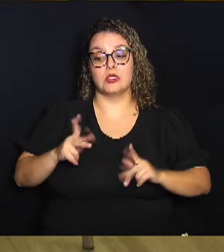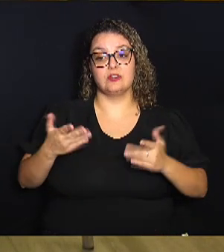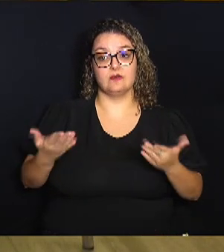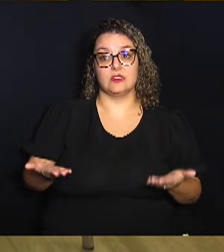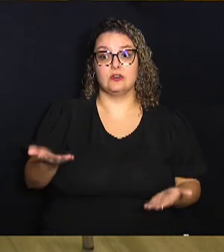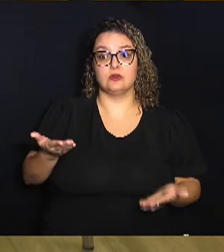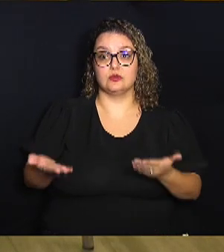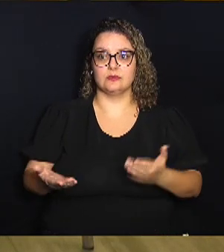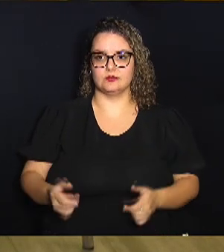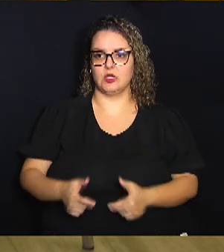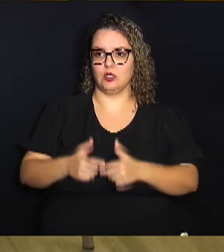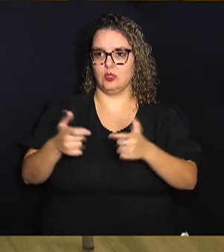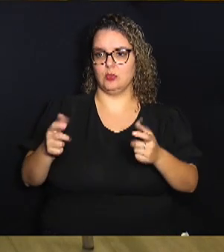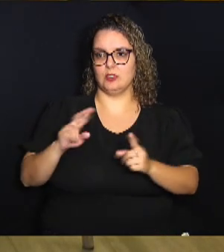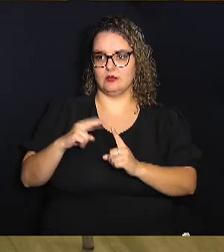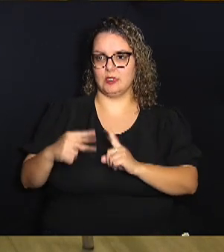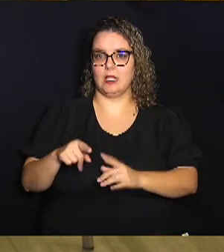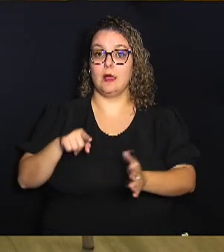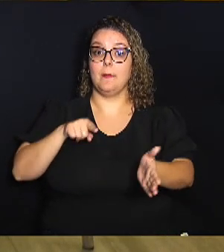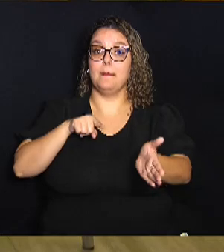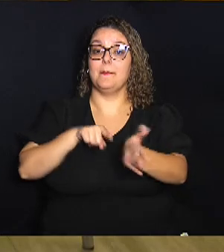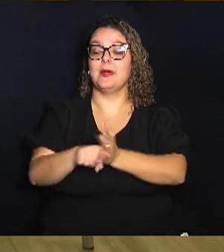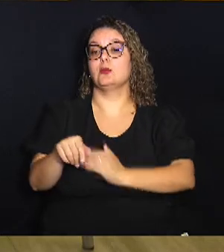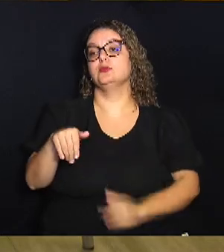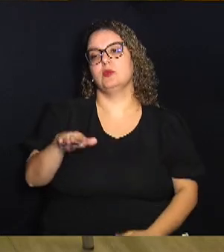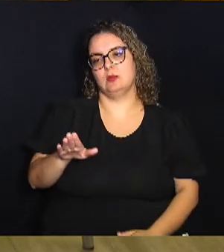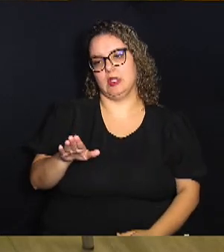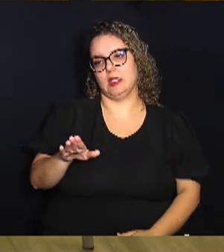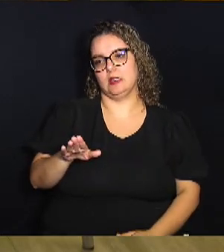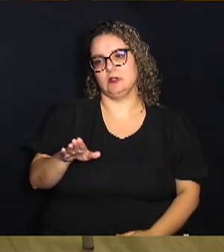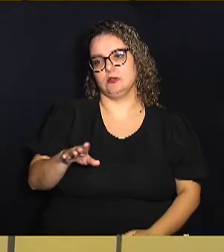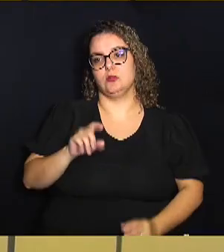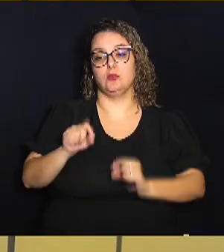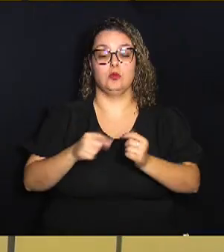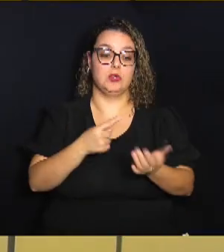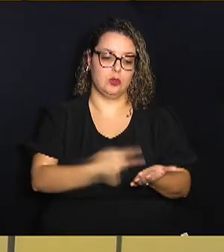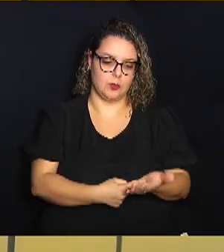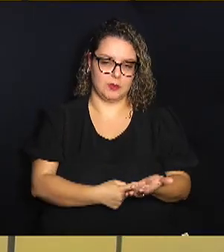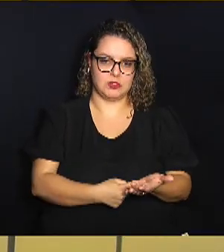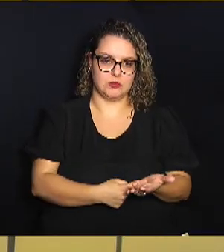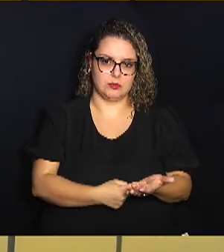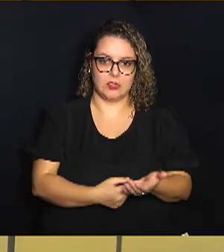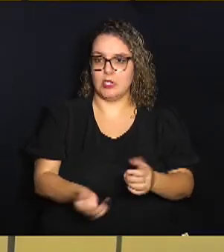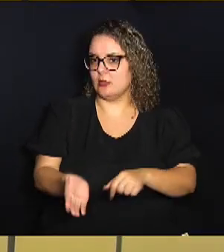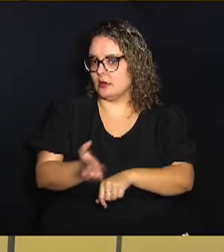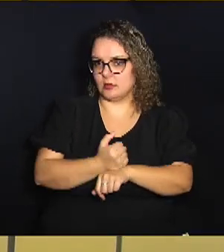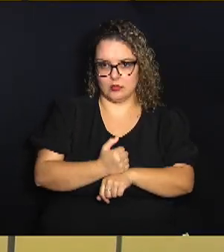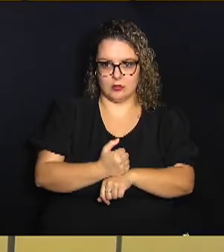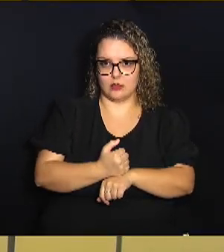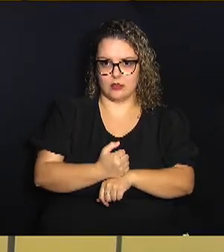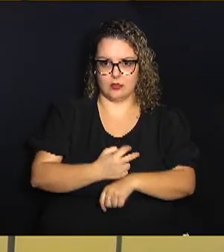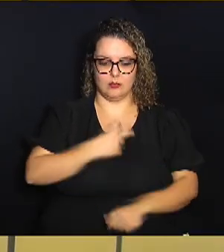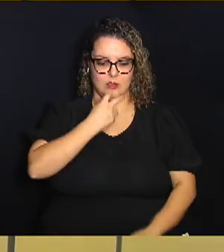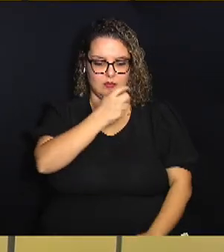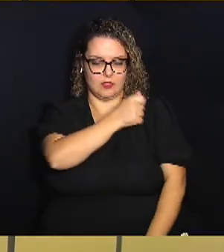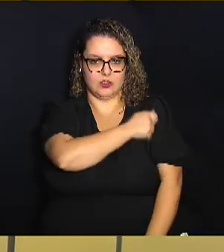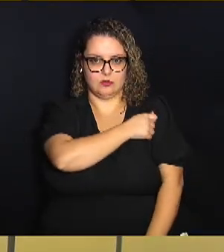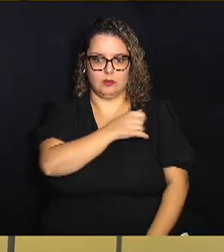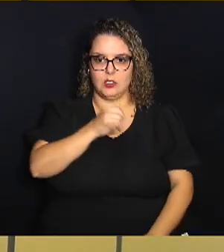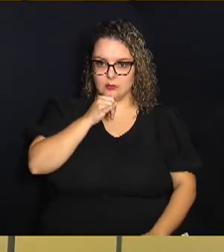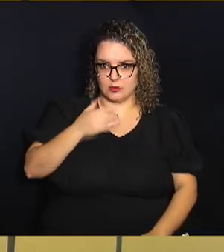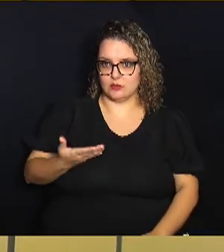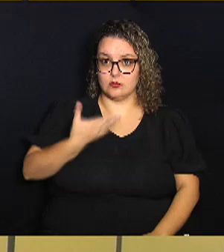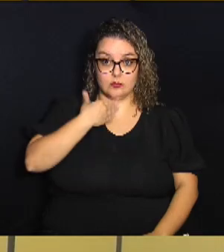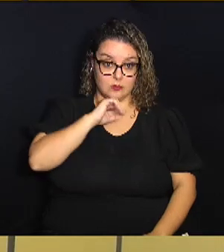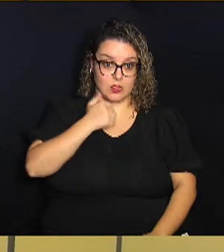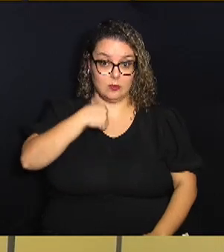O grande ponto é que a gente questiona mais o que a gente quer se comprometer. Então, antigamente uma voz de autoridade, por exemplo, dos